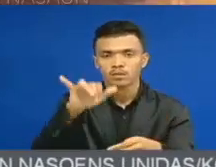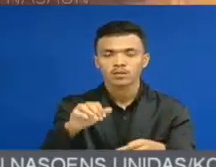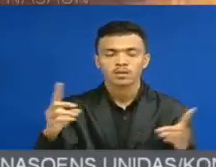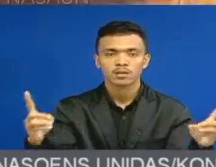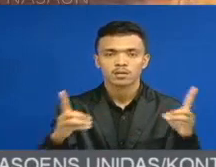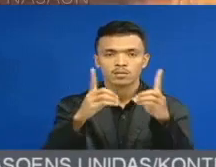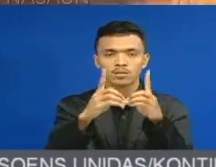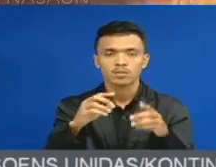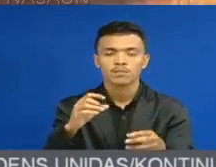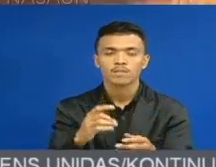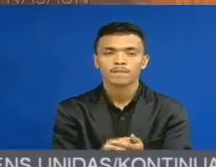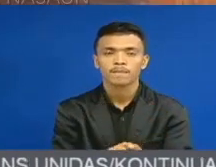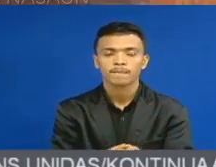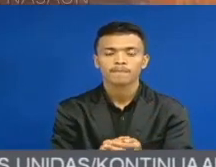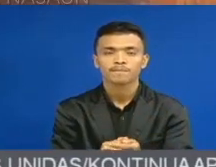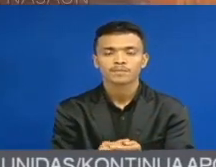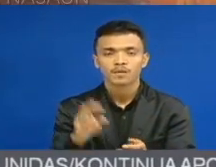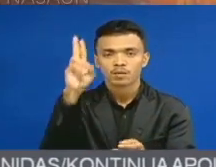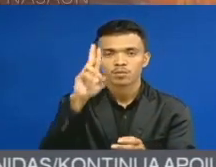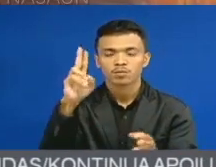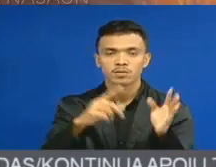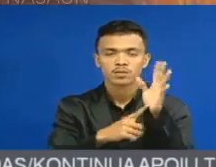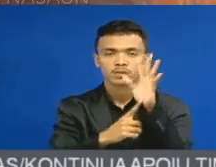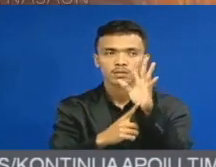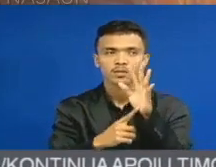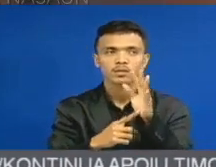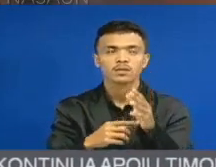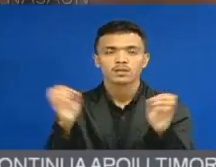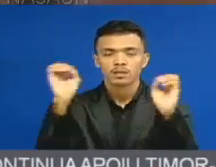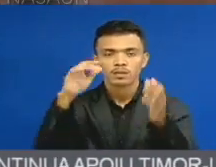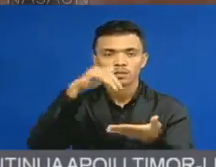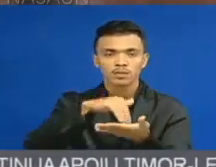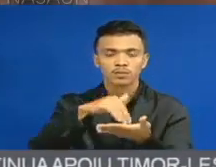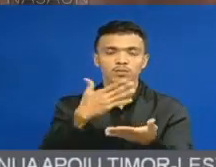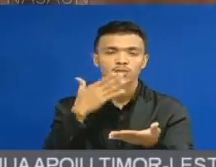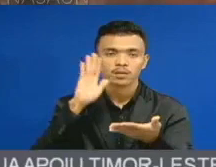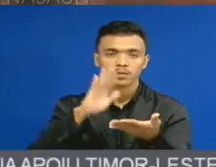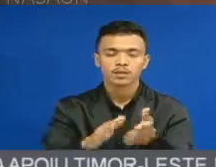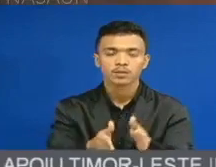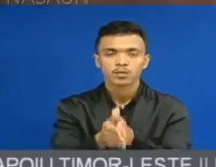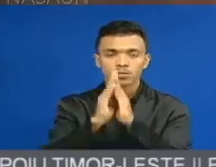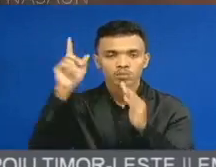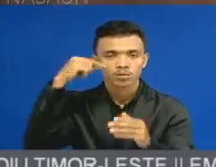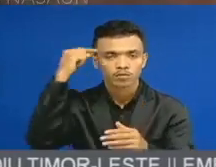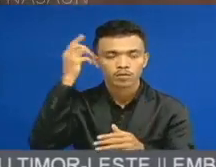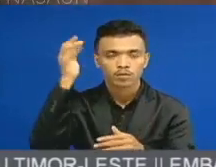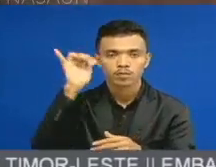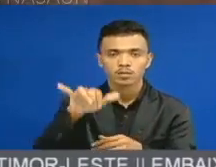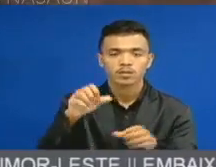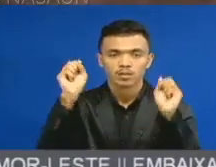ia usar lilinde. Ansa elistrik lá ia e te estudamos lá dia. Me acar que se vai governo sira, não é